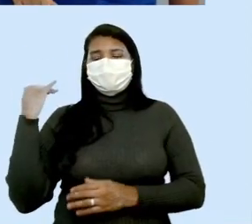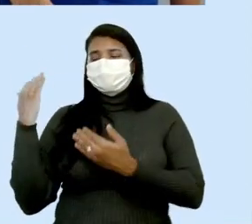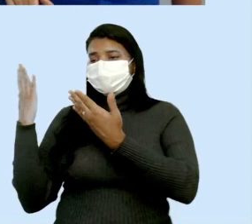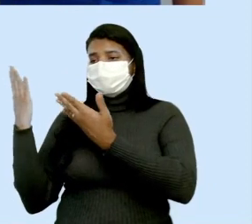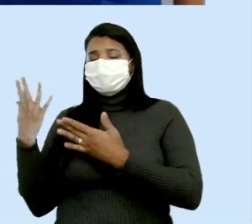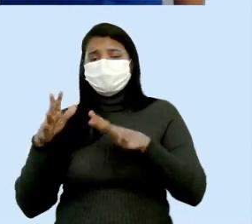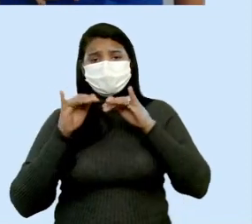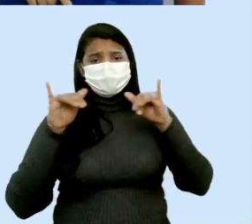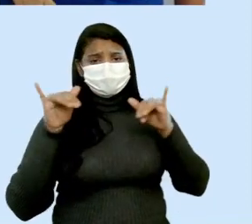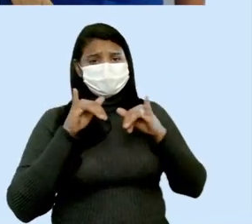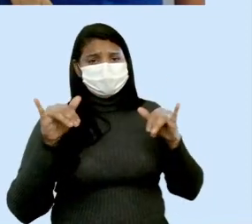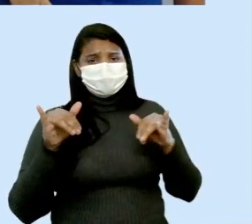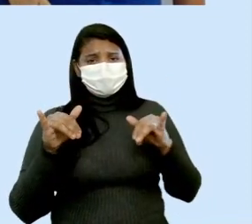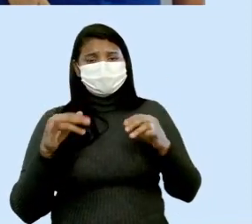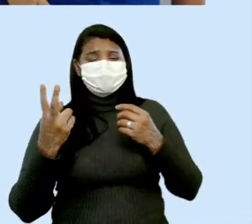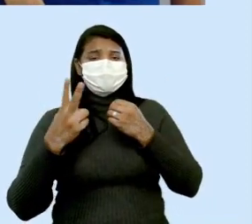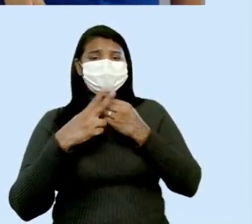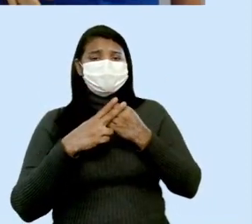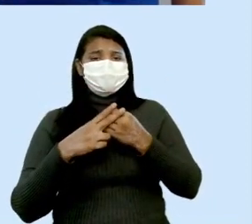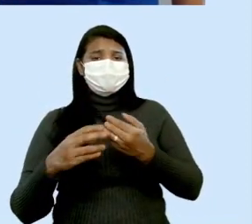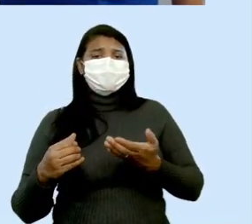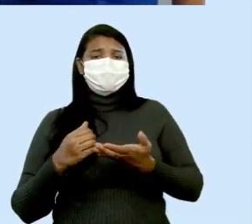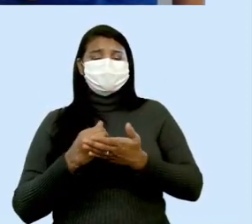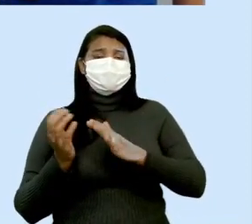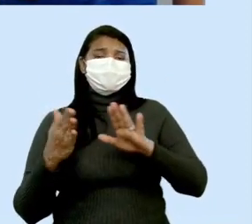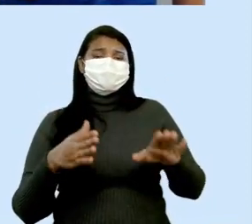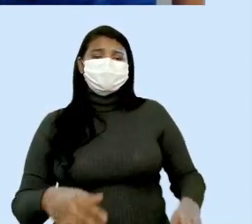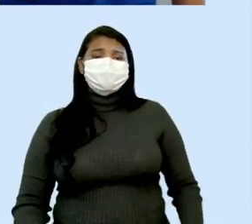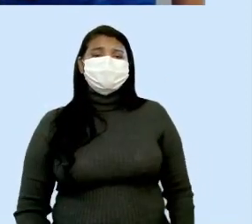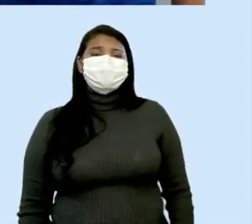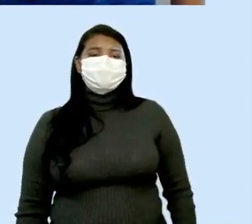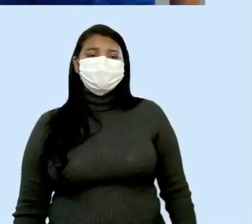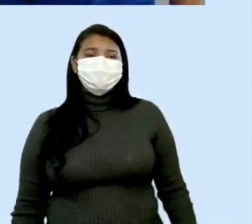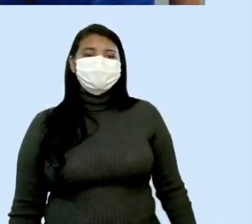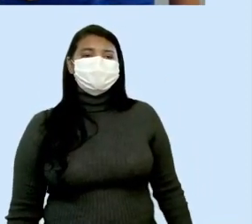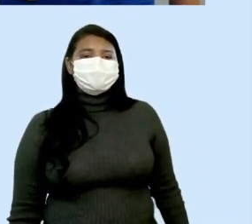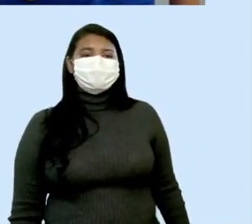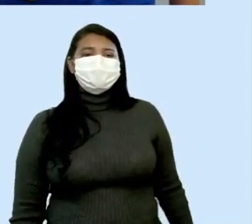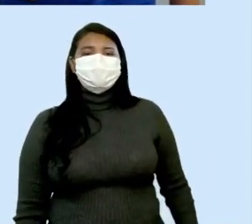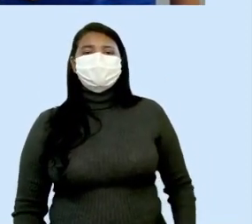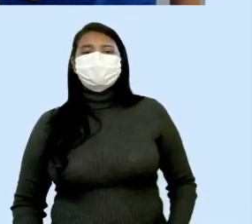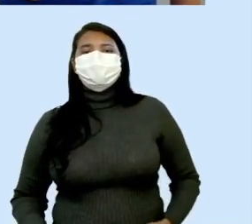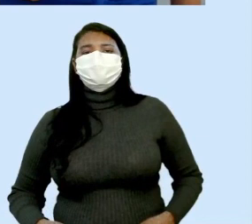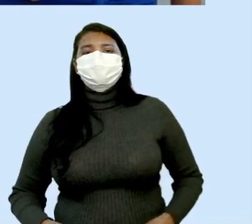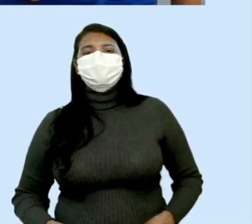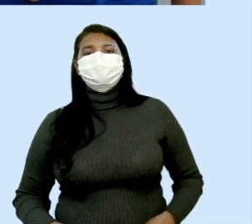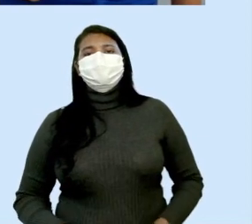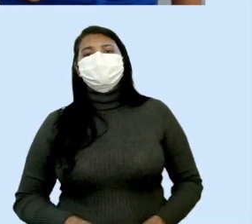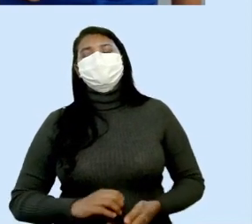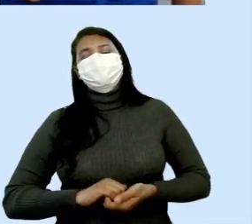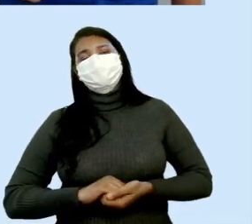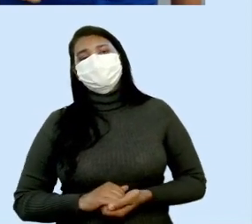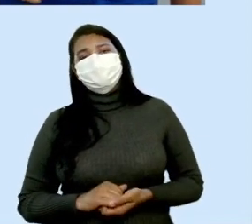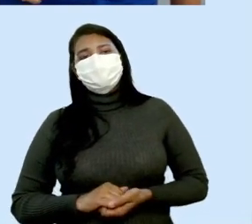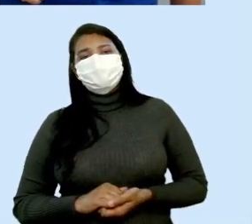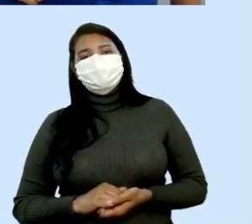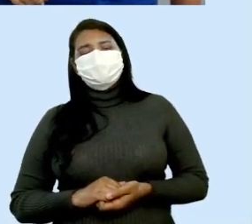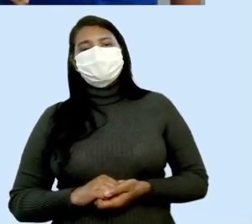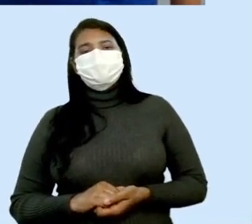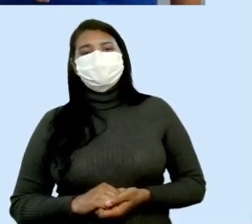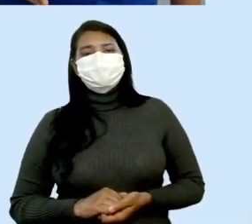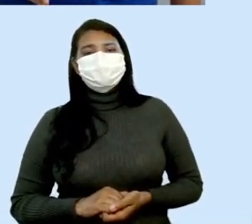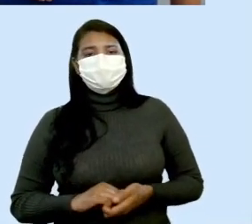essa informação? O verbo auxiliar did. 2. His birthday was day before yesterday.